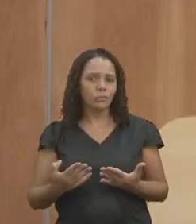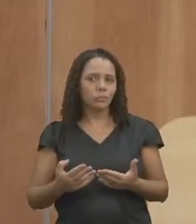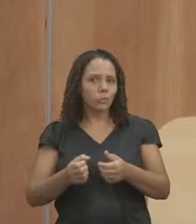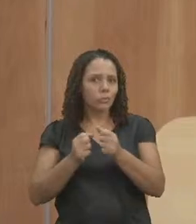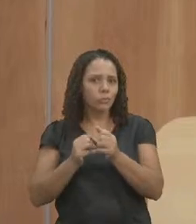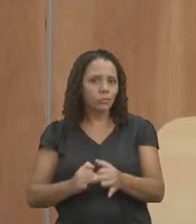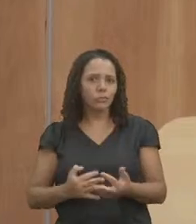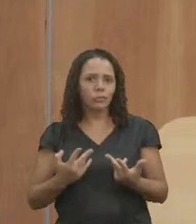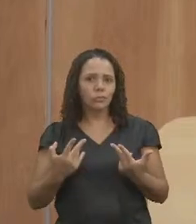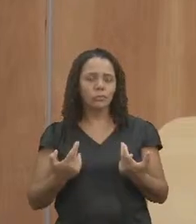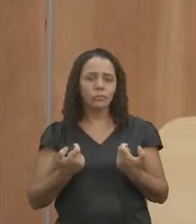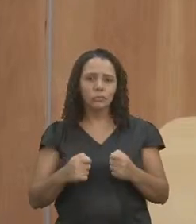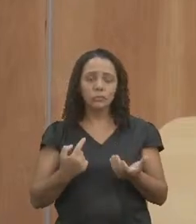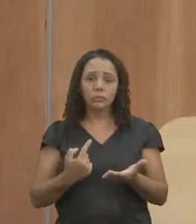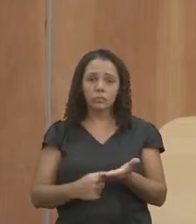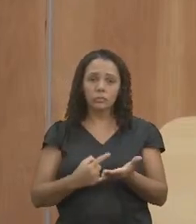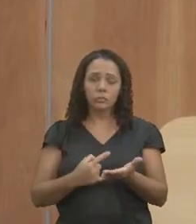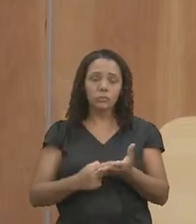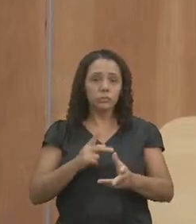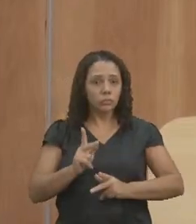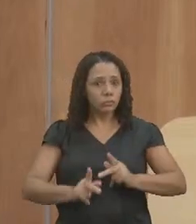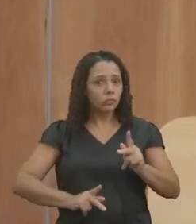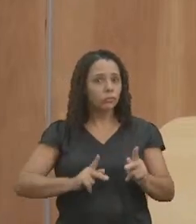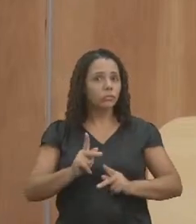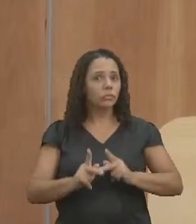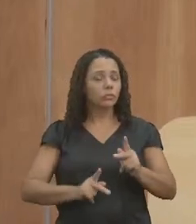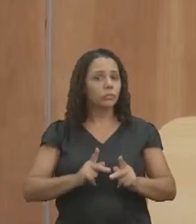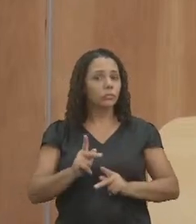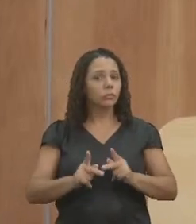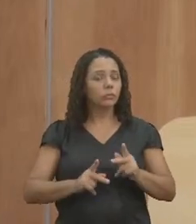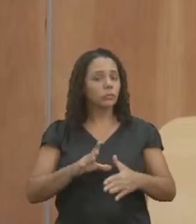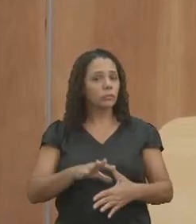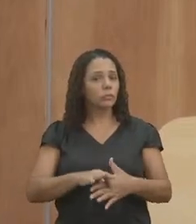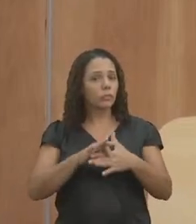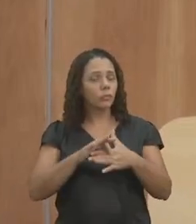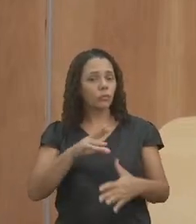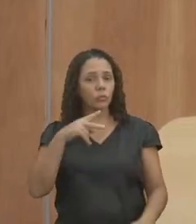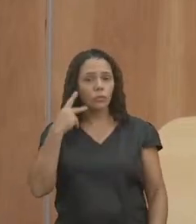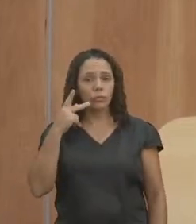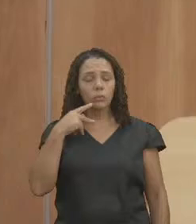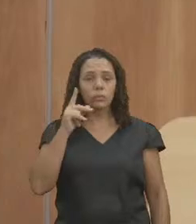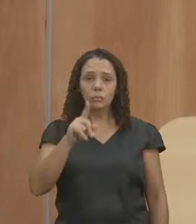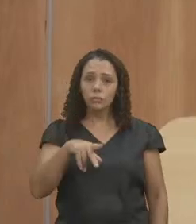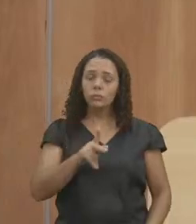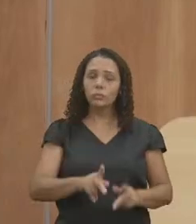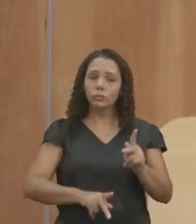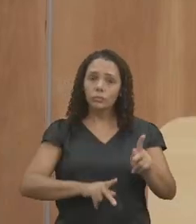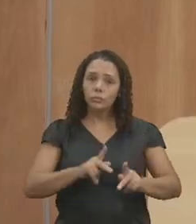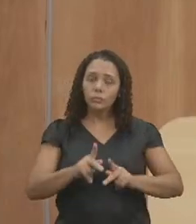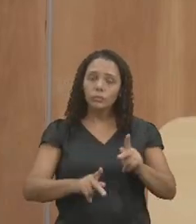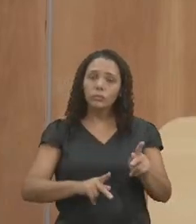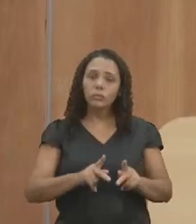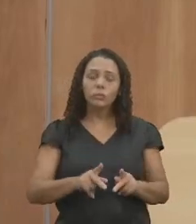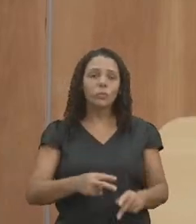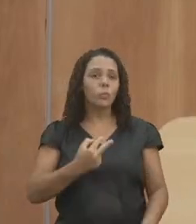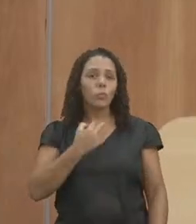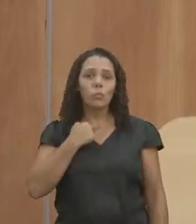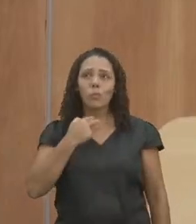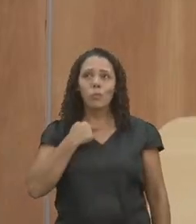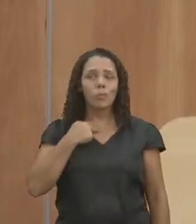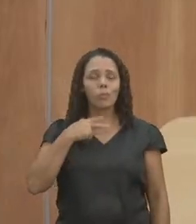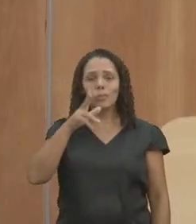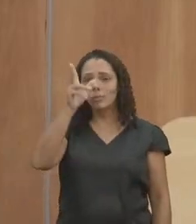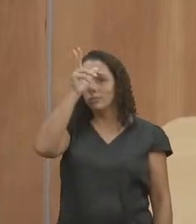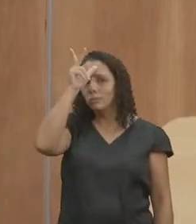dessa forma. Essa casa tem que ter comprometimento com o povo. O chefe dos vereadores é o povo. Não pode ser o prefeito. A gente não